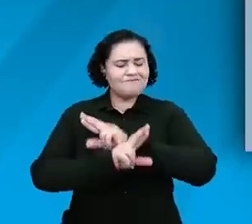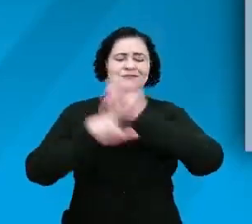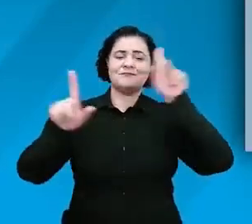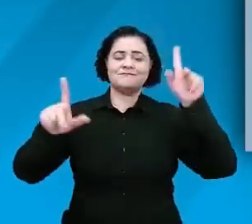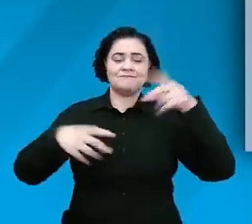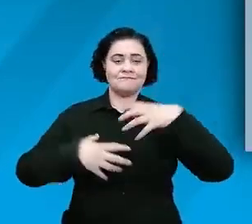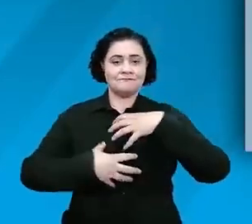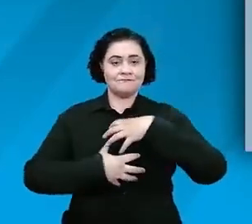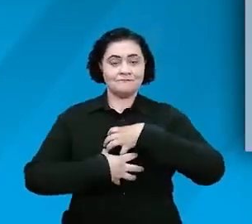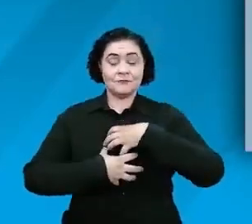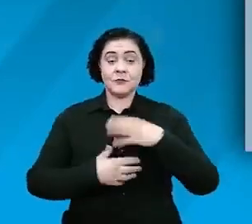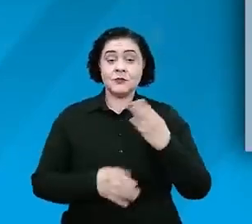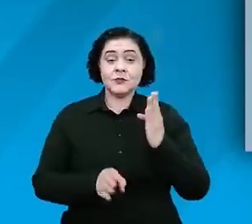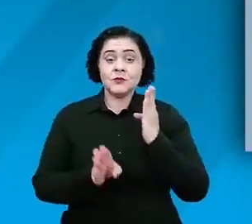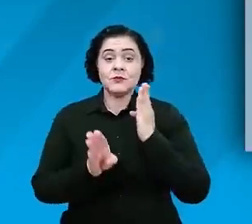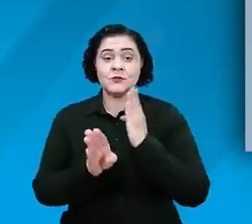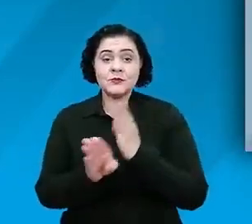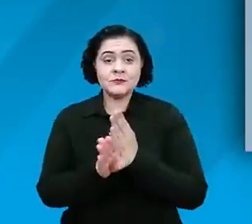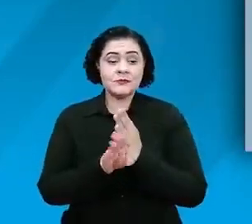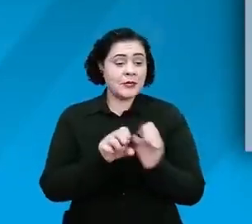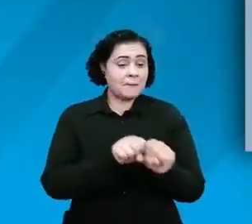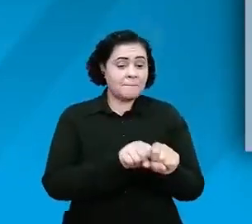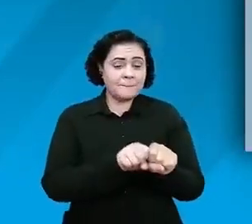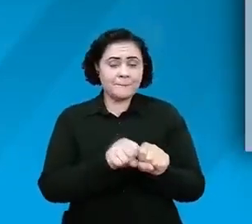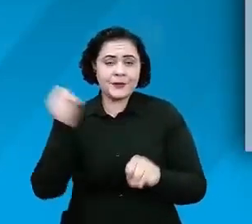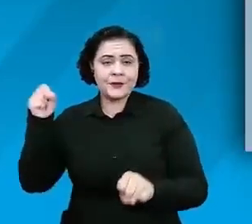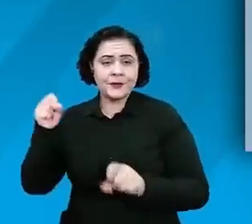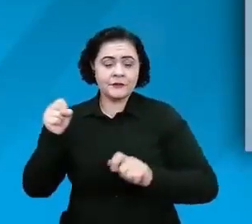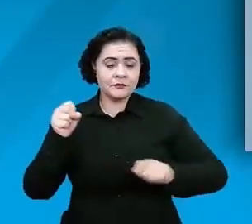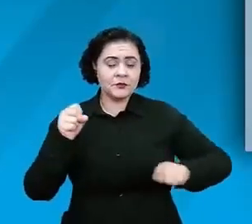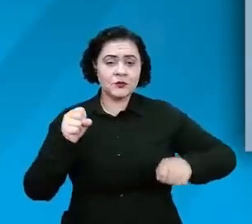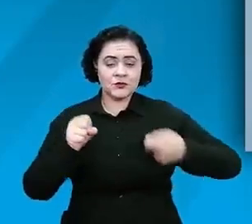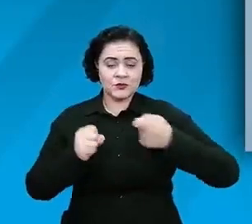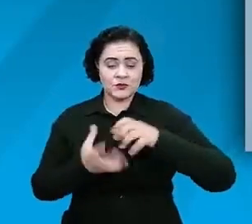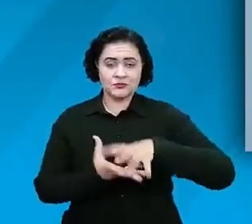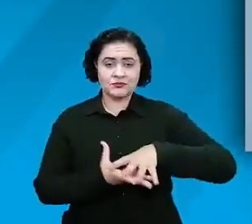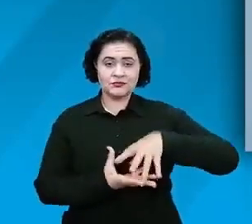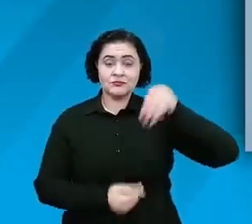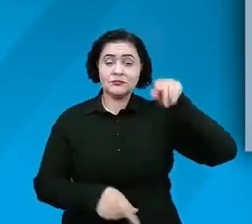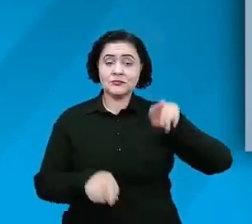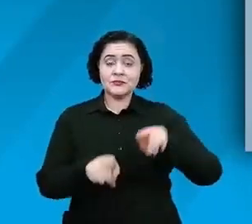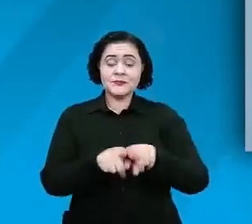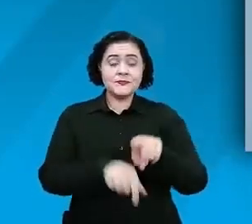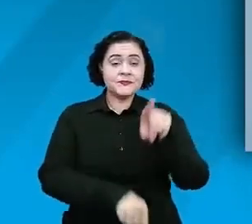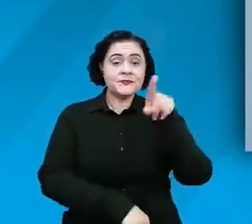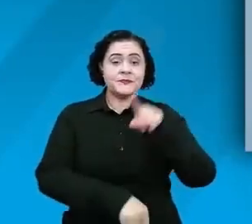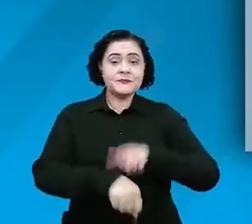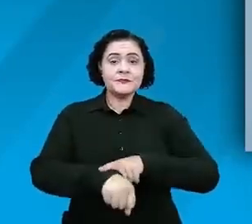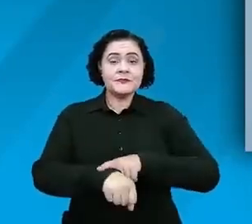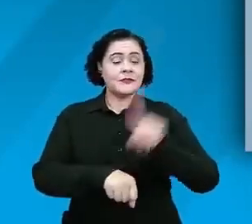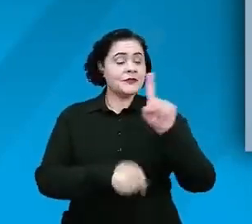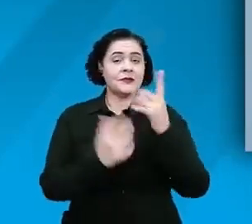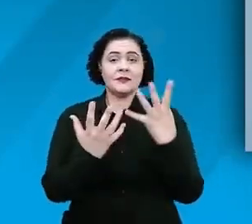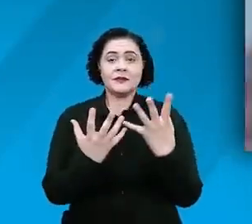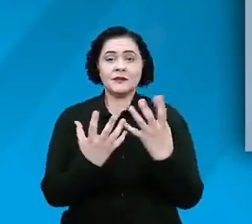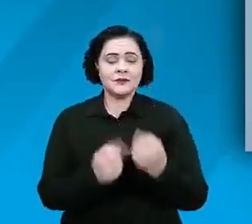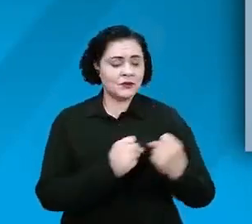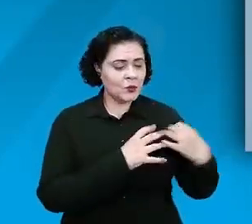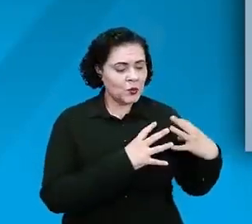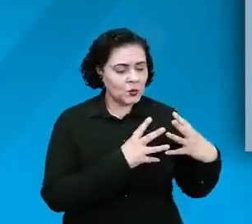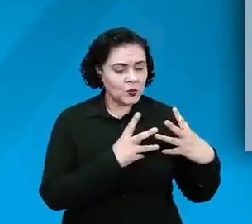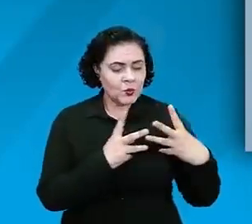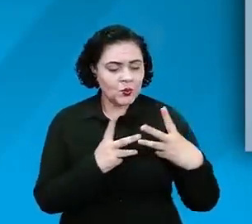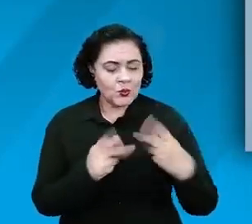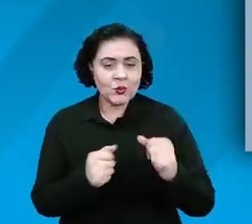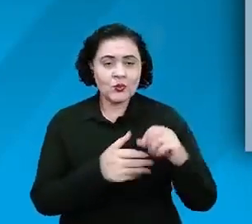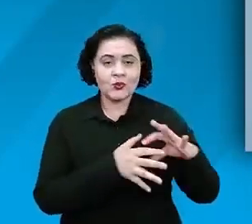completamente equivocada a partir dessa ruptura com o espiritual, a partir desse momento em que ele nega todas